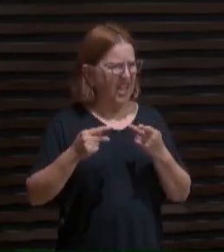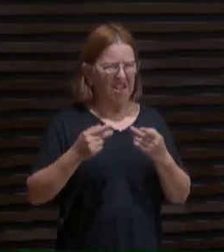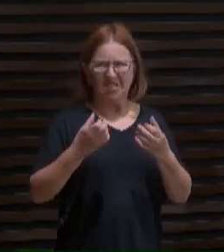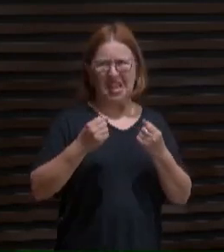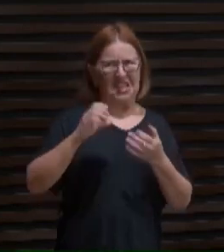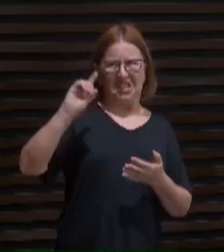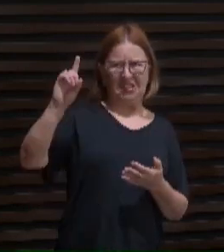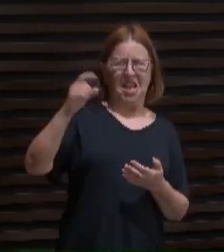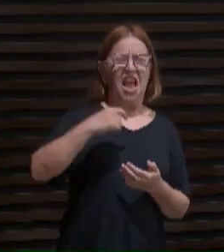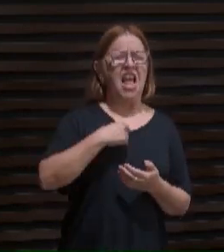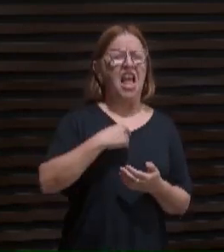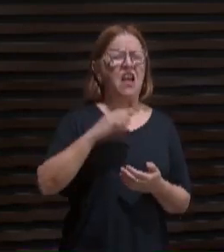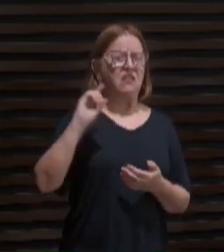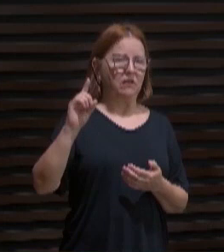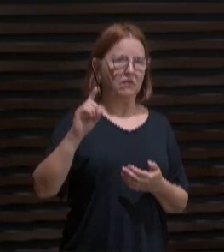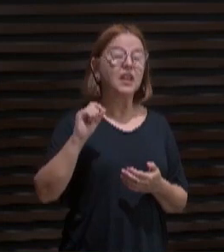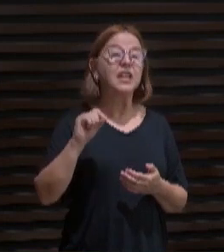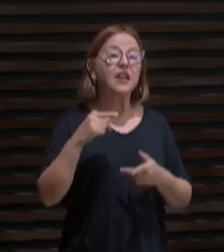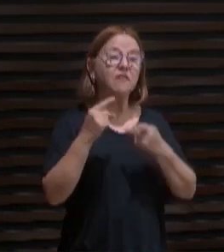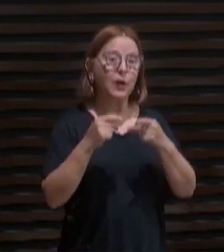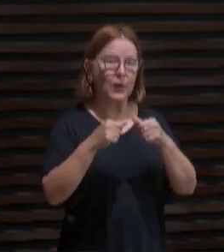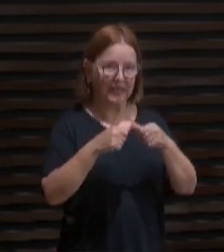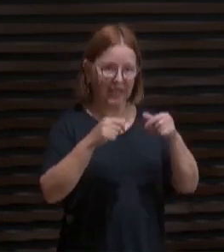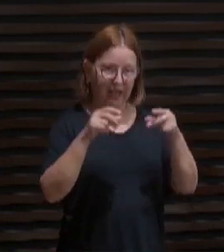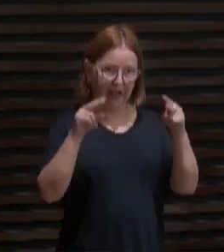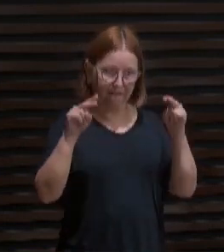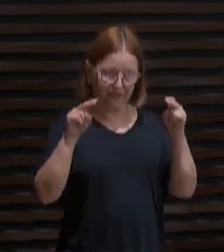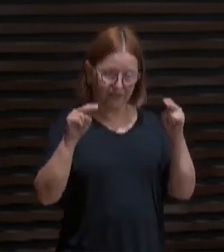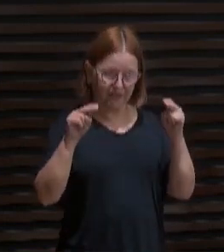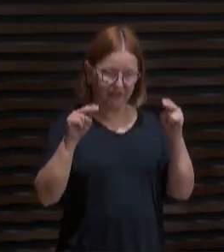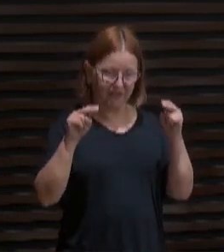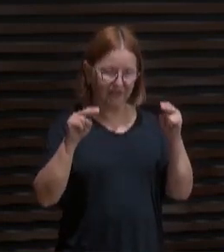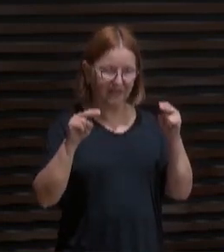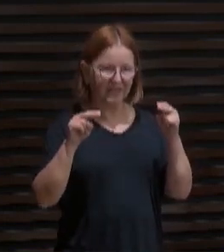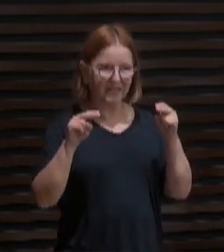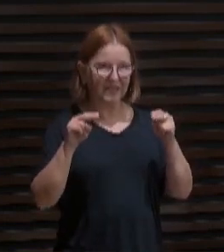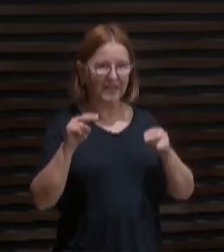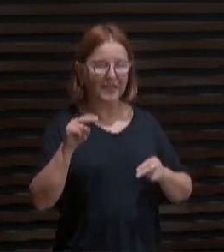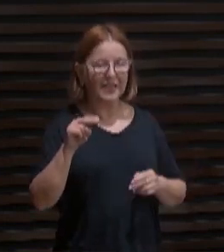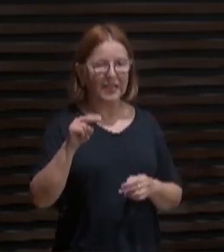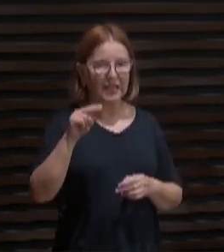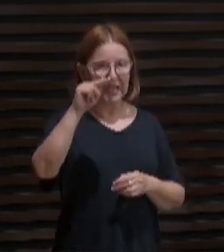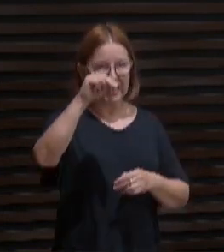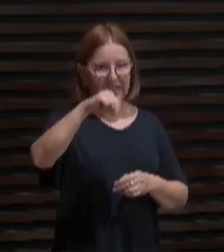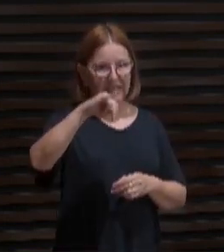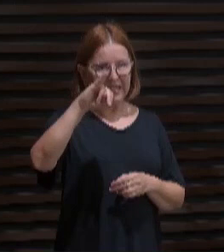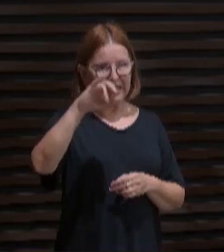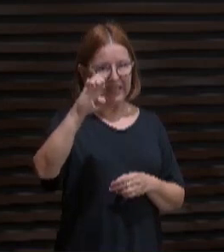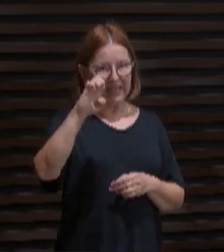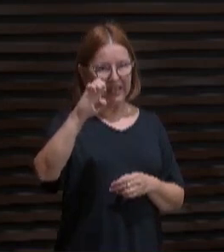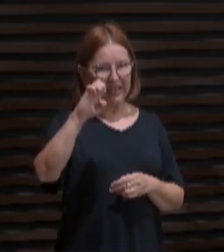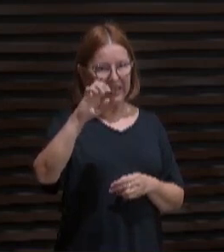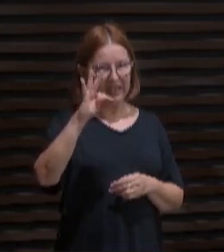disse isso? Frederico Nietzsche, no livro Assim Falava Zaratustra. Como é que